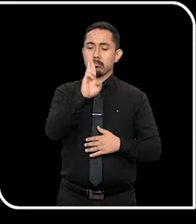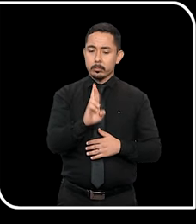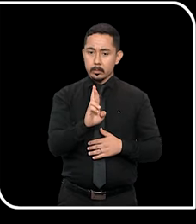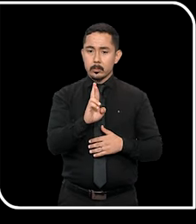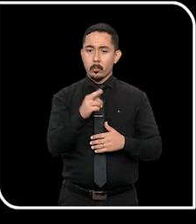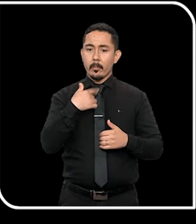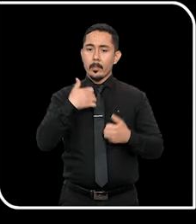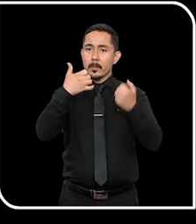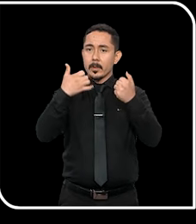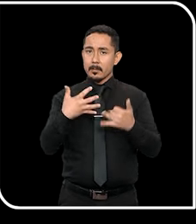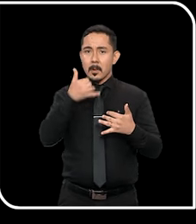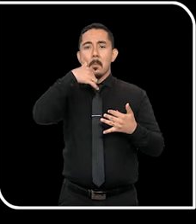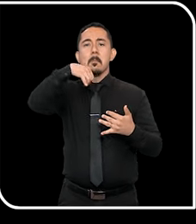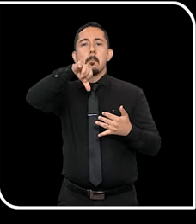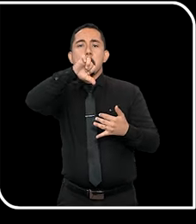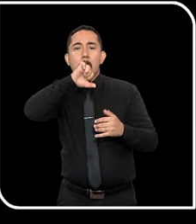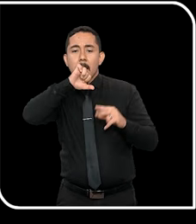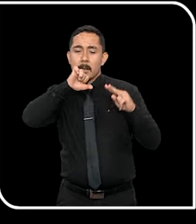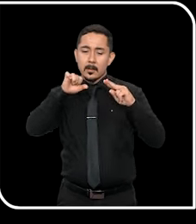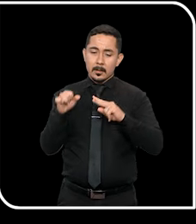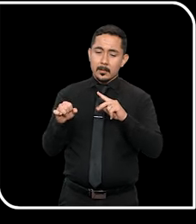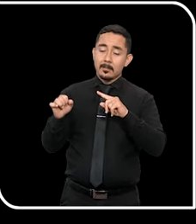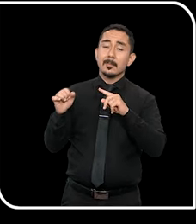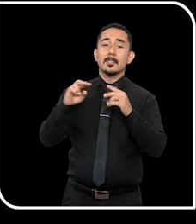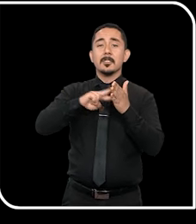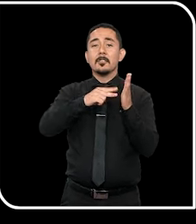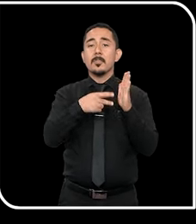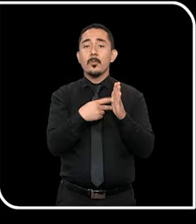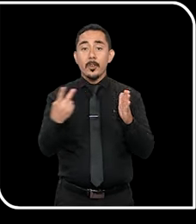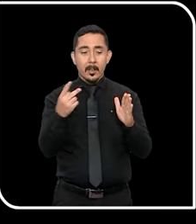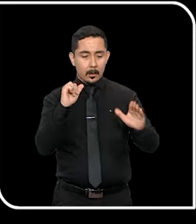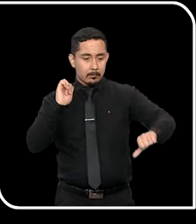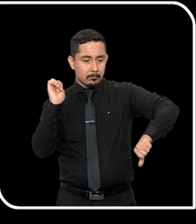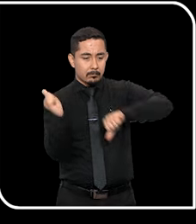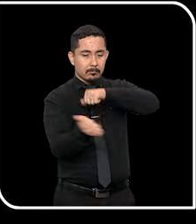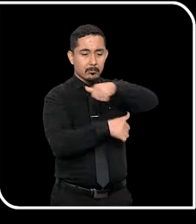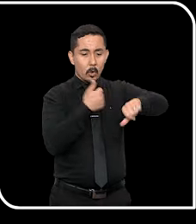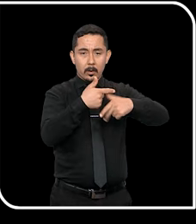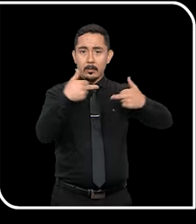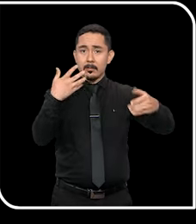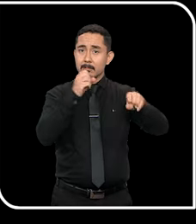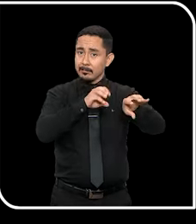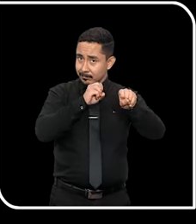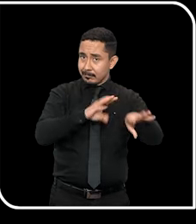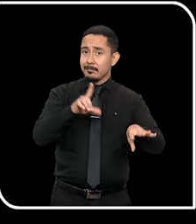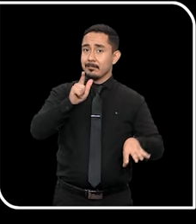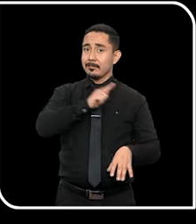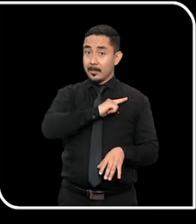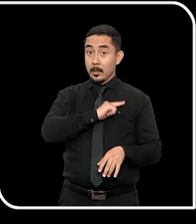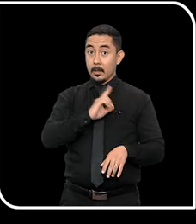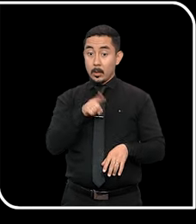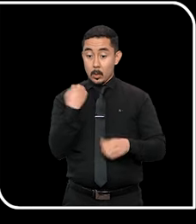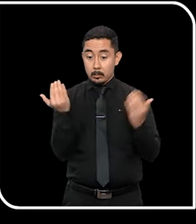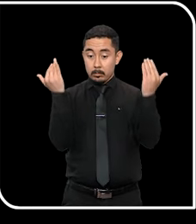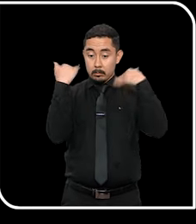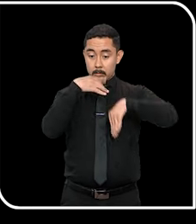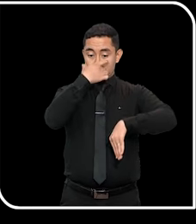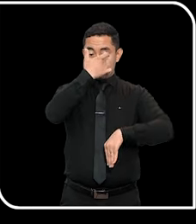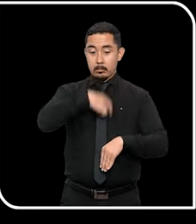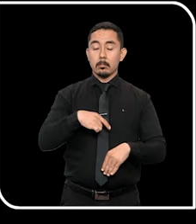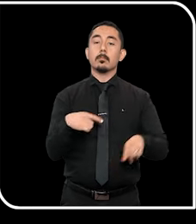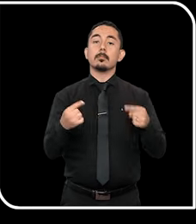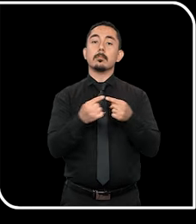Então mãe como ag gente de transformação nós temos um potencial transformador gigante nós som nós